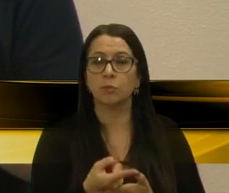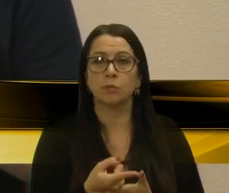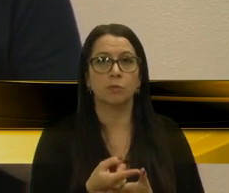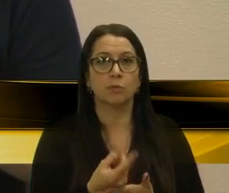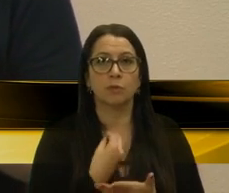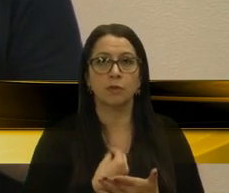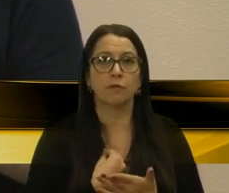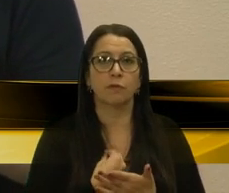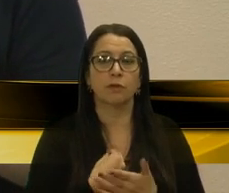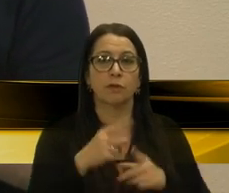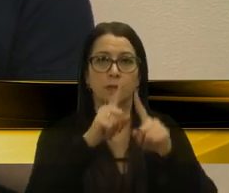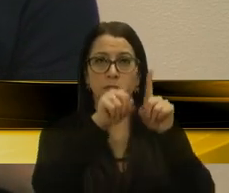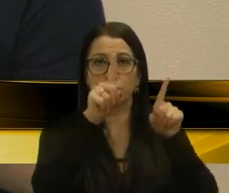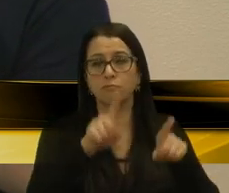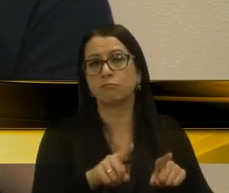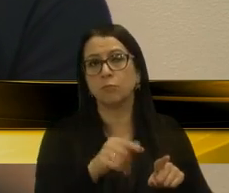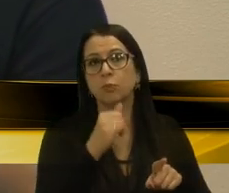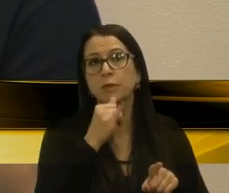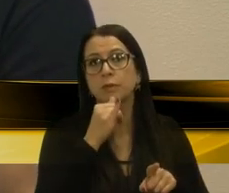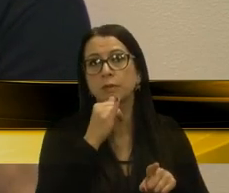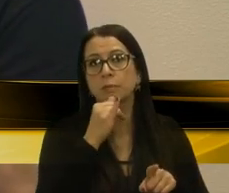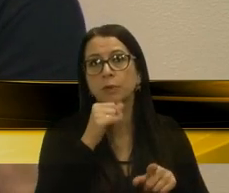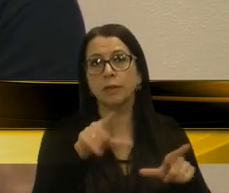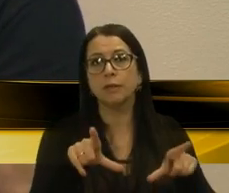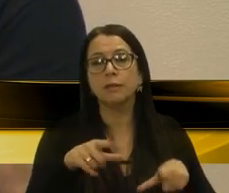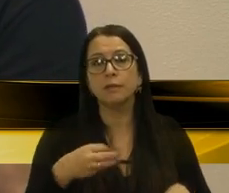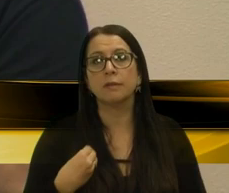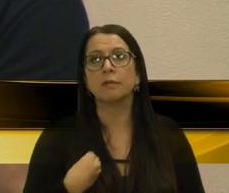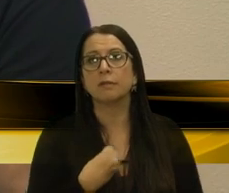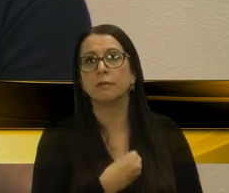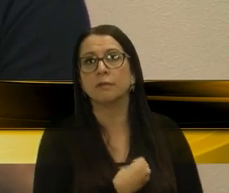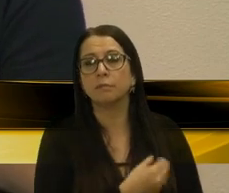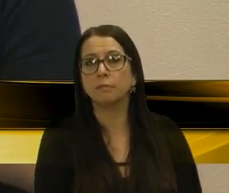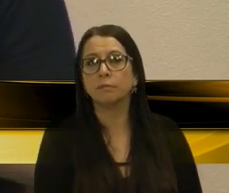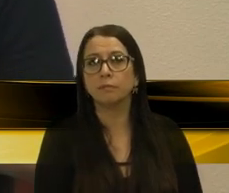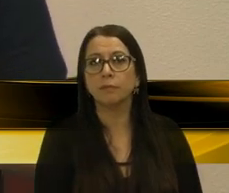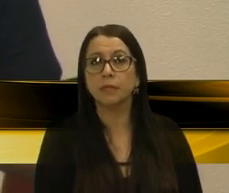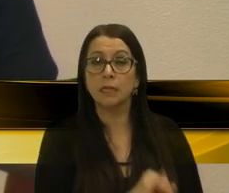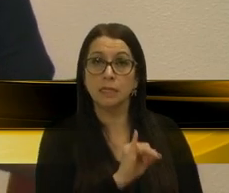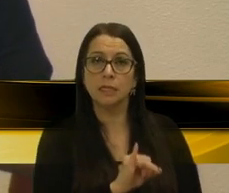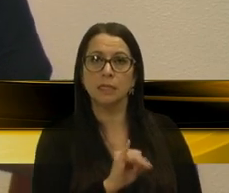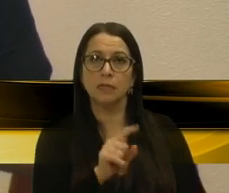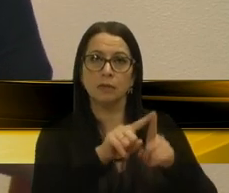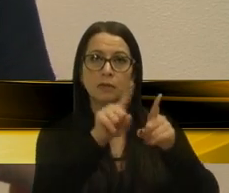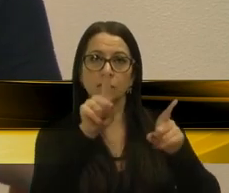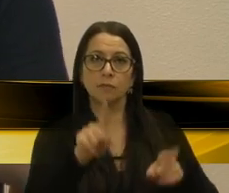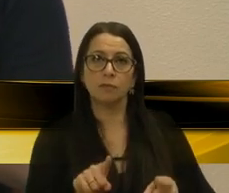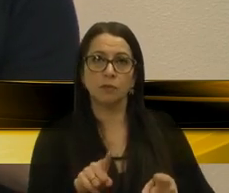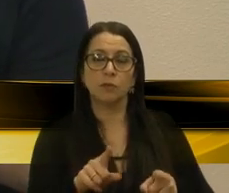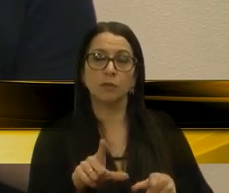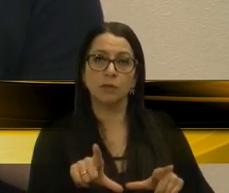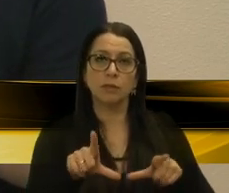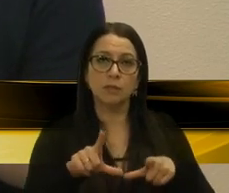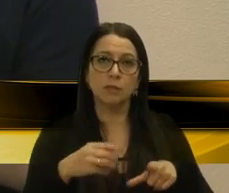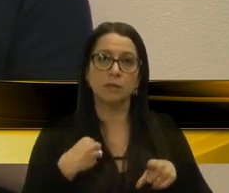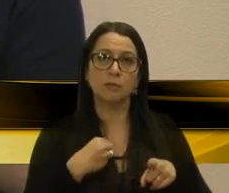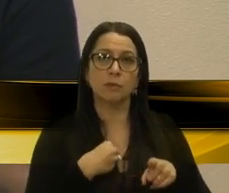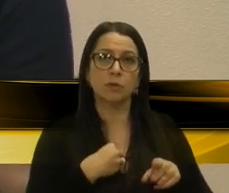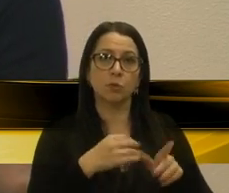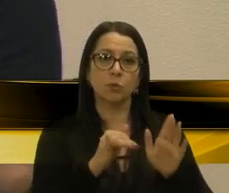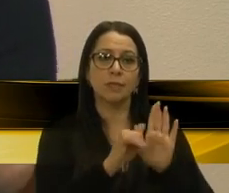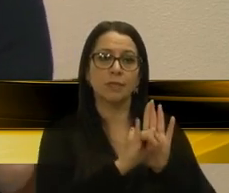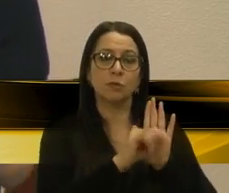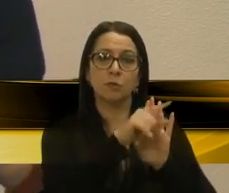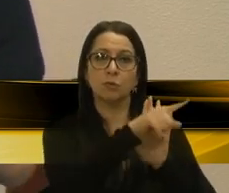vida funcional do servidor. Por exemplo, atestado médico. Se um servidor está de atestado médico, bom, o Estatuto do Servidor